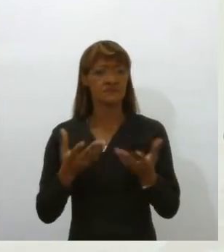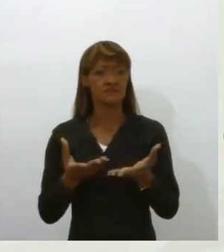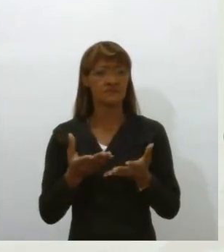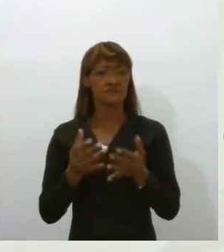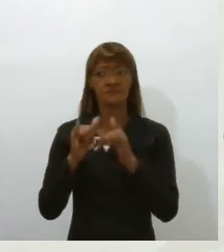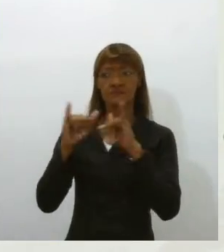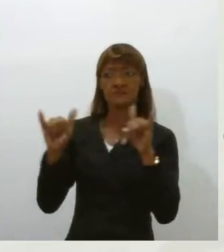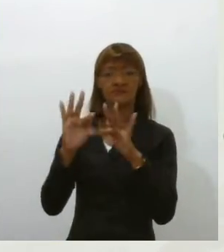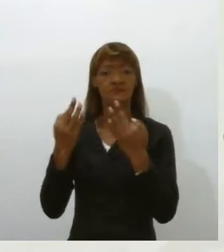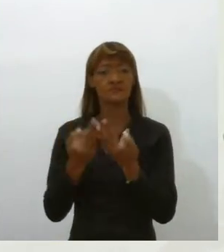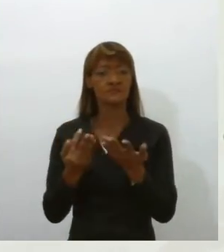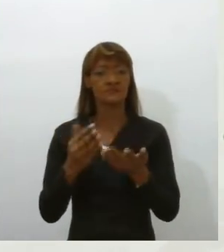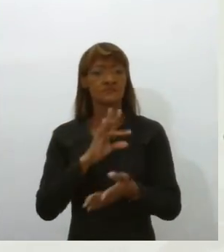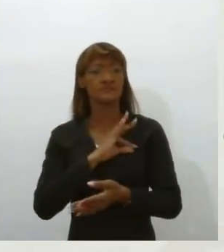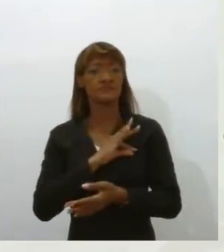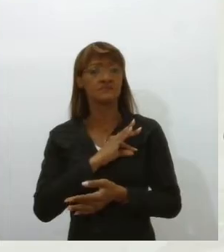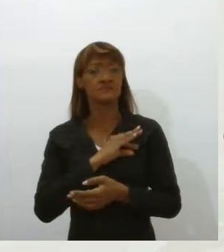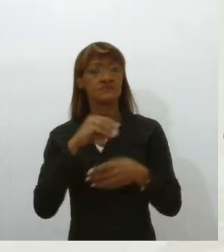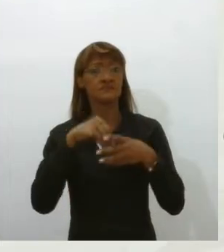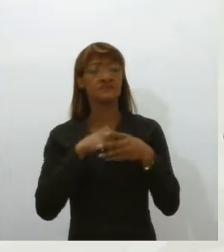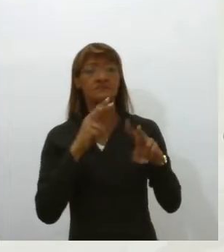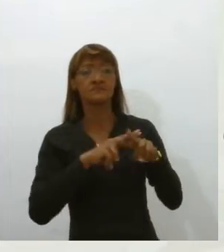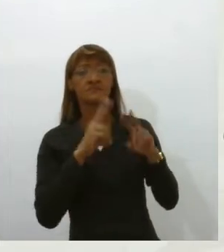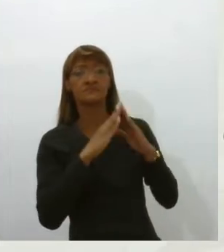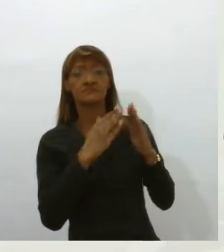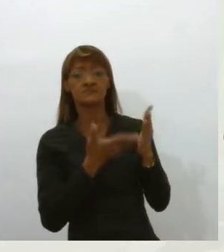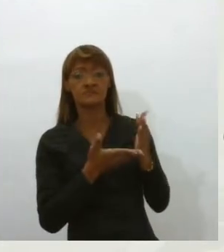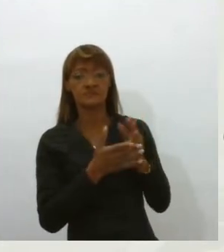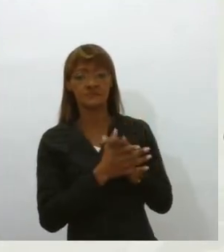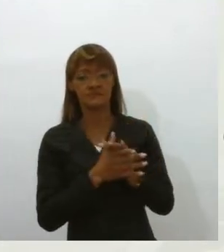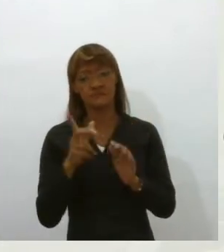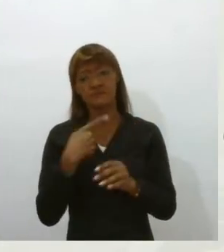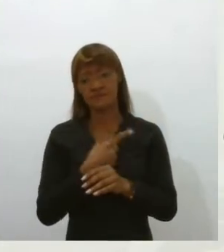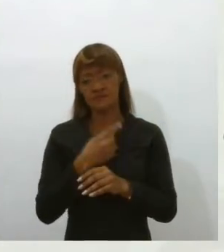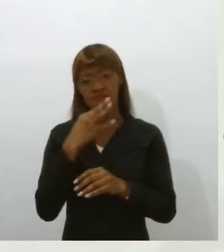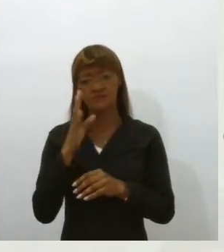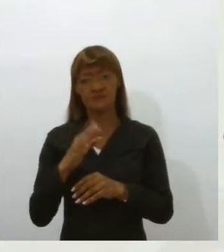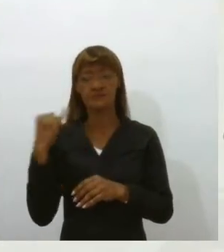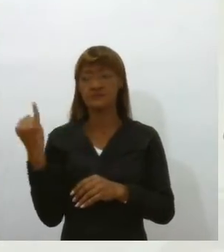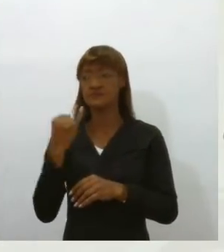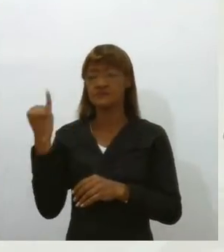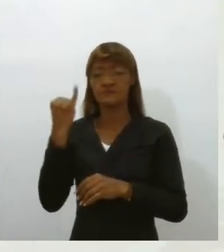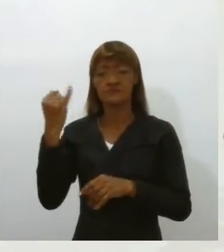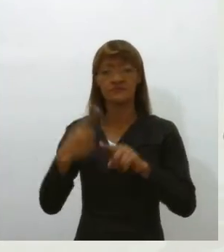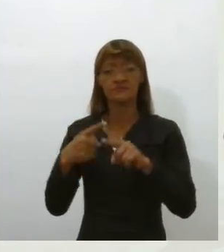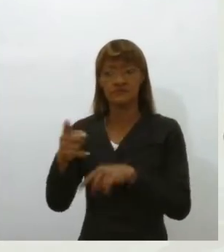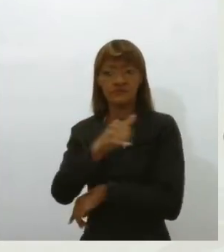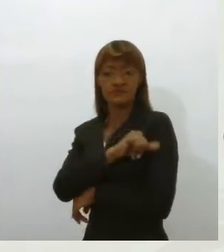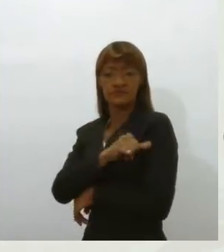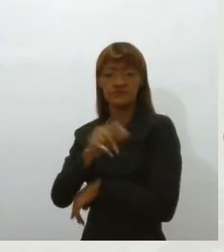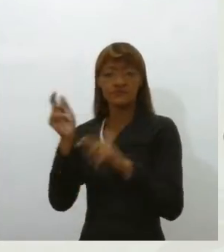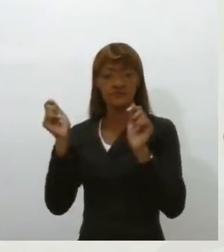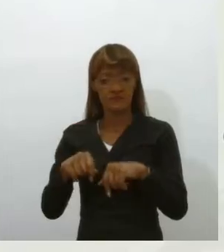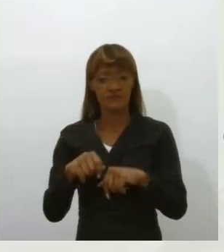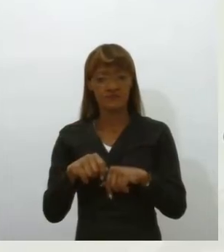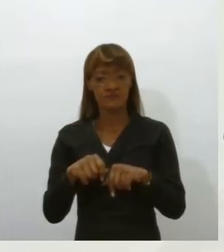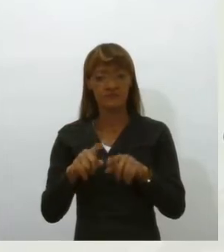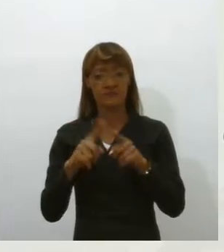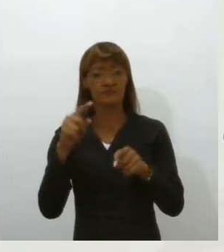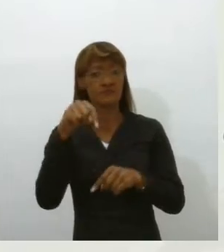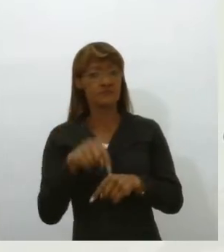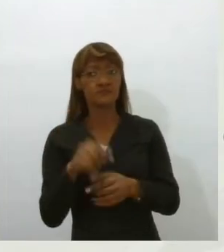polícia, se elas nem saíam de casa? E a gente sabe que esse sistema é importante, porque no Rio de Janeiro funciona. A gente tem que pegar os exemplos bons